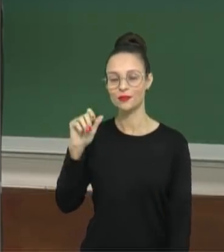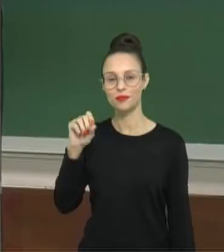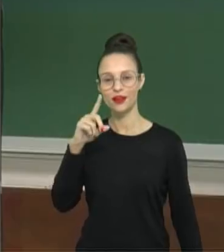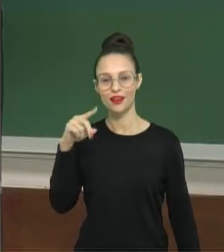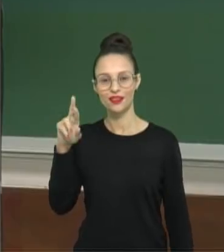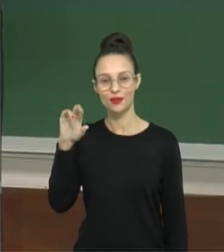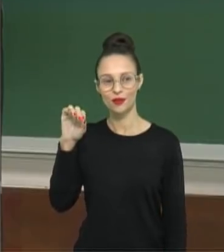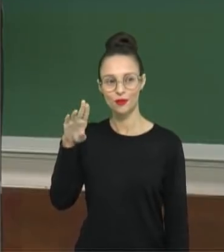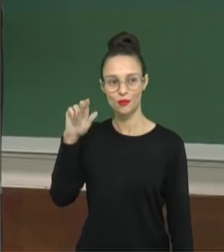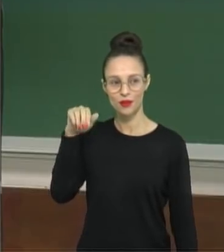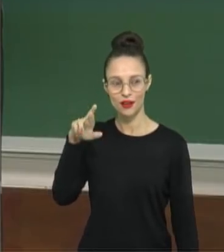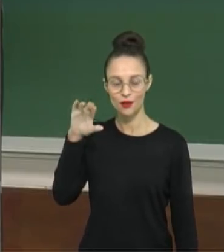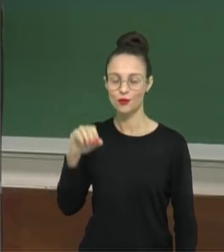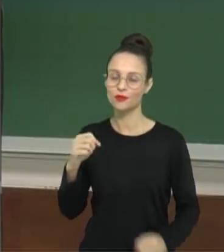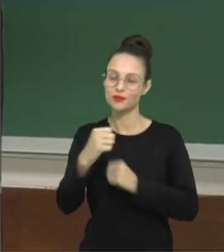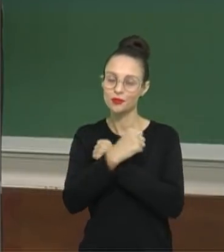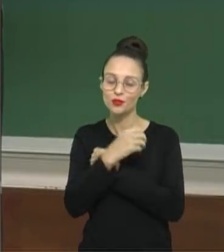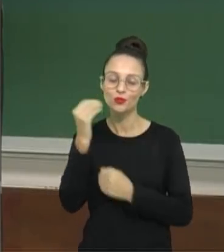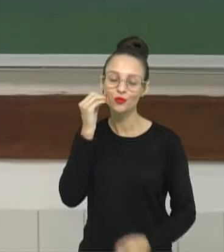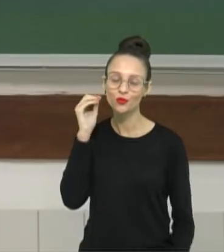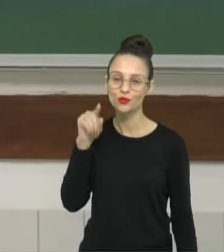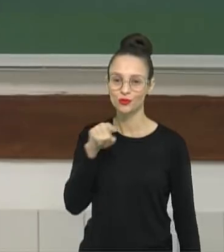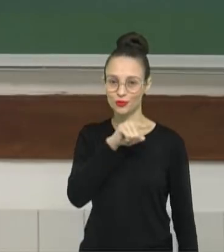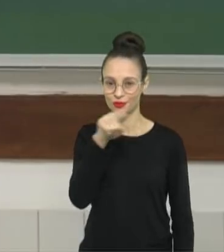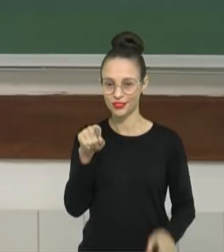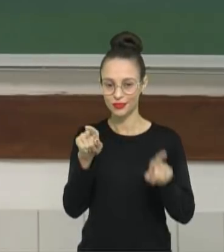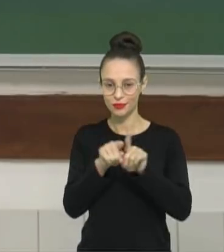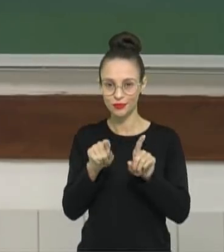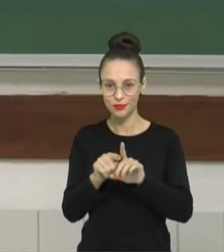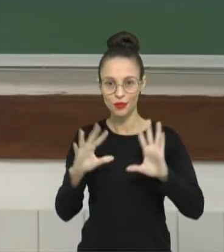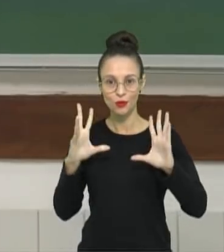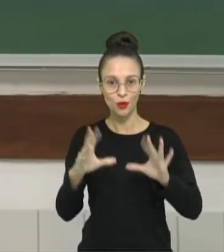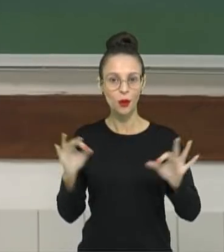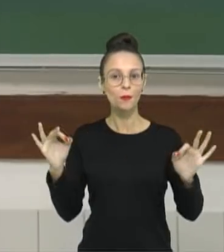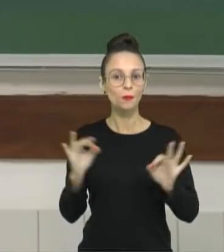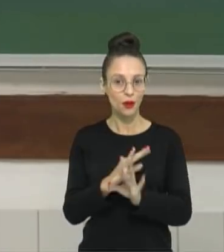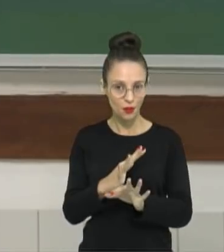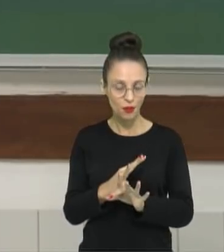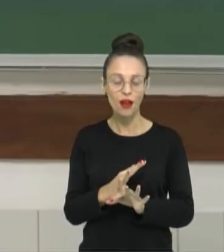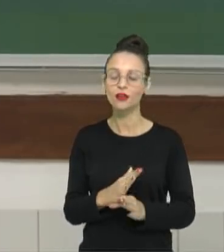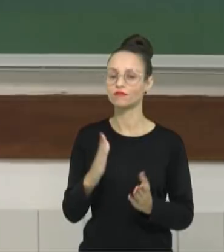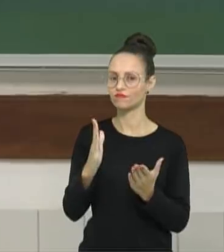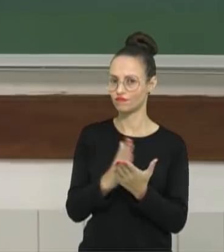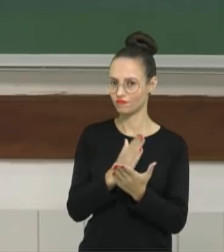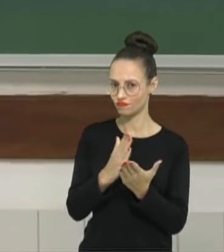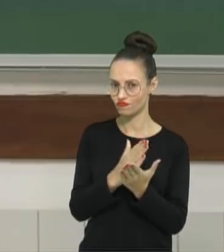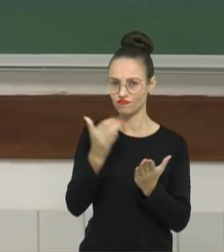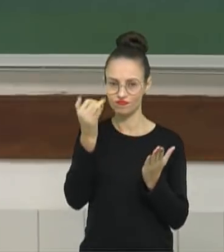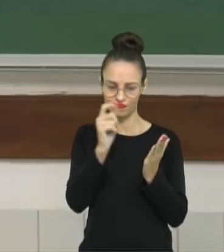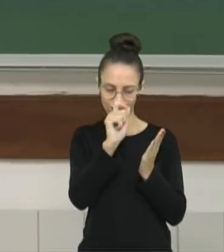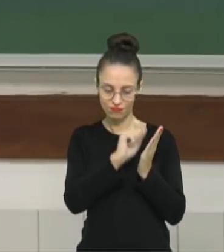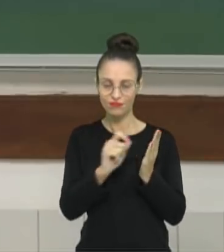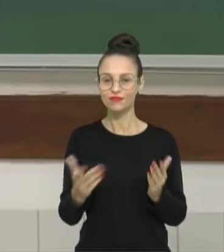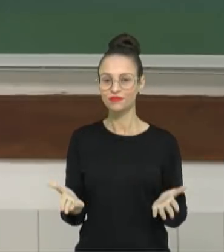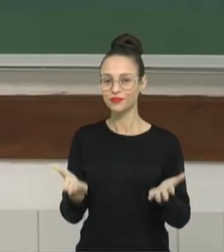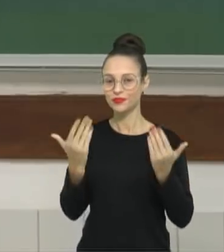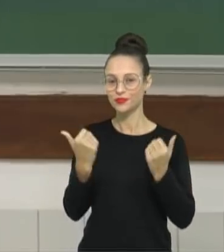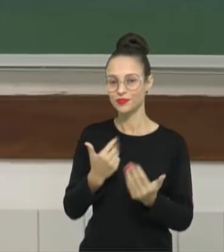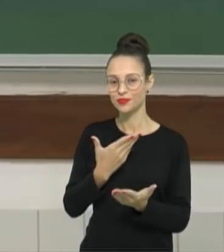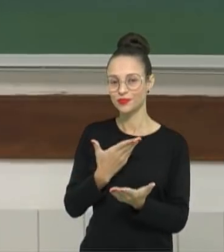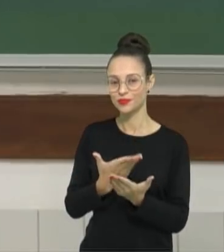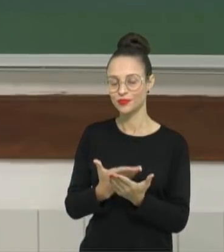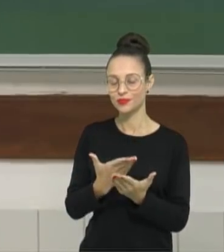bem grandão para você também, Edgar. Então, todos já estão preparados? Caderno e caneta na mão? Vamos à nossa